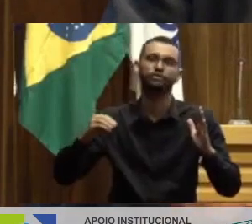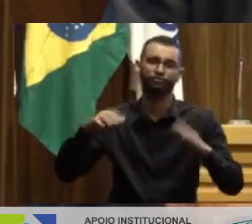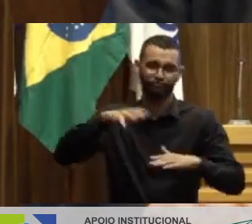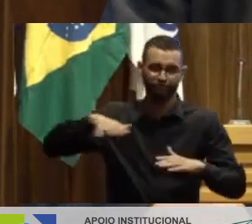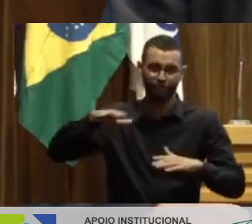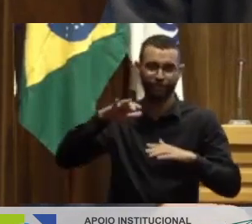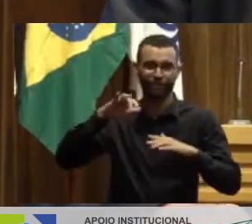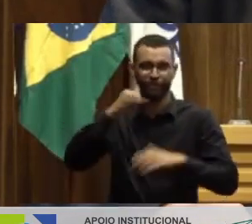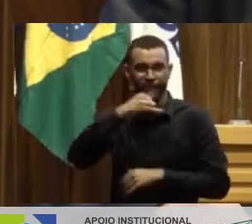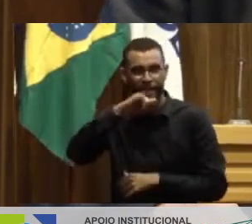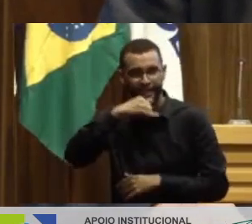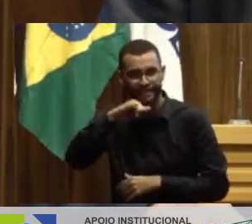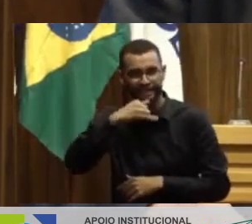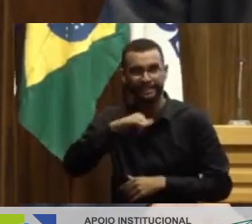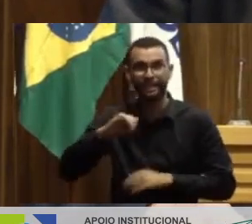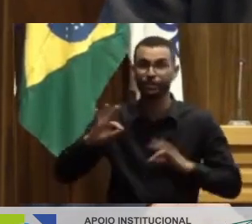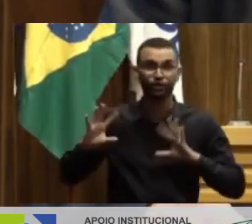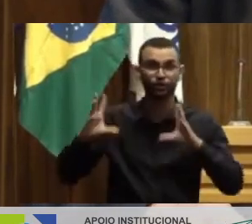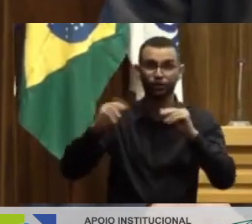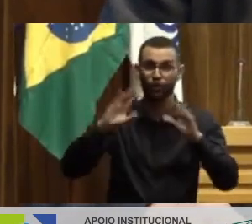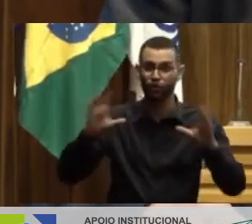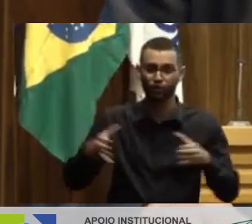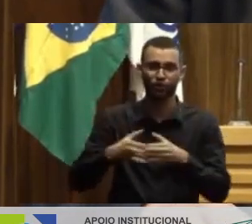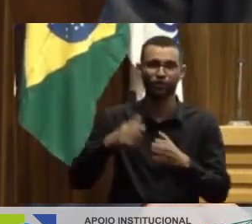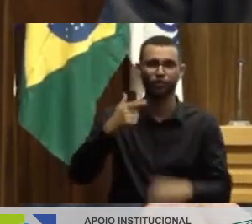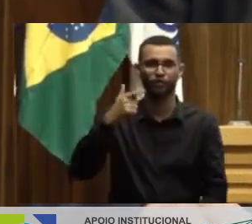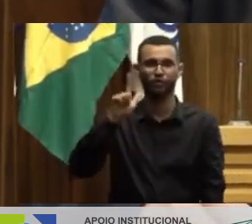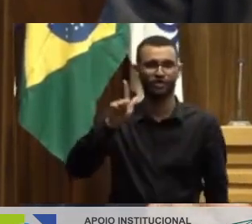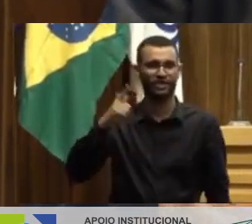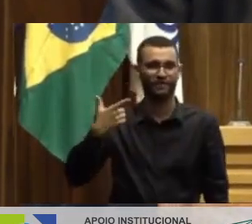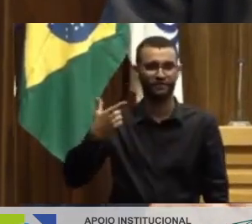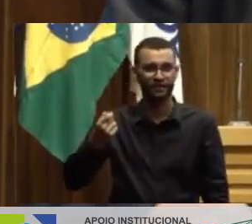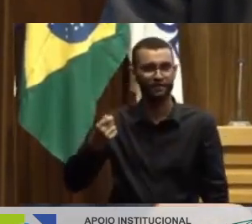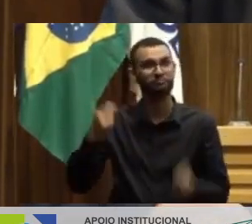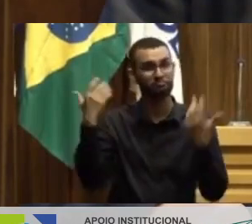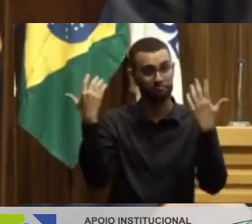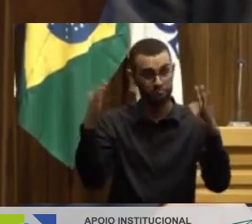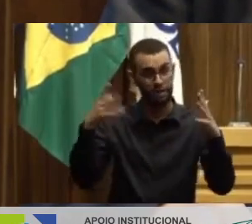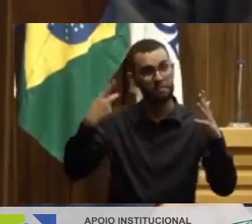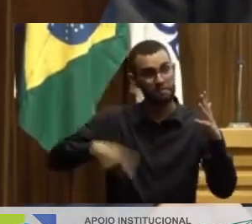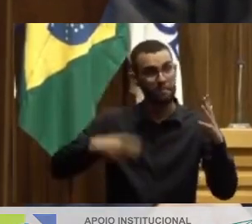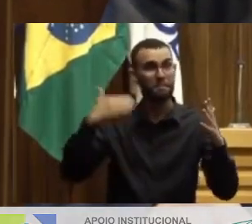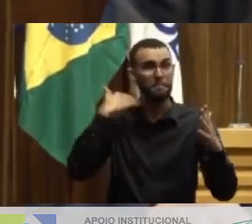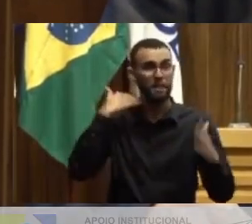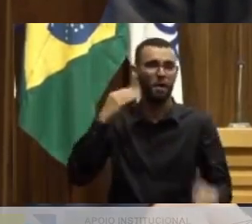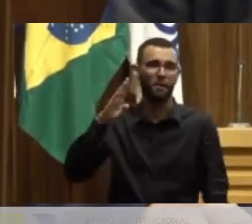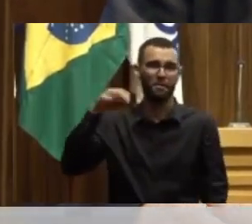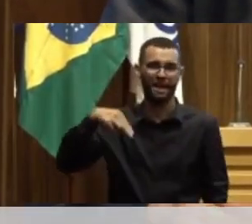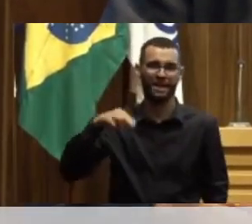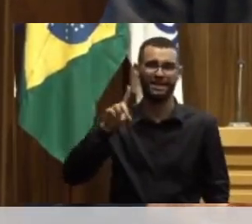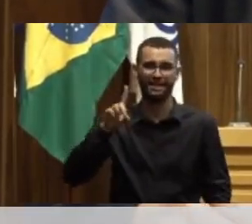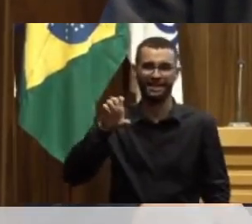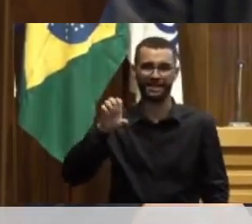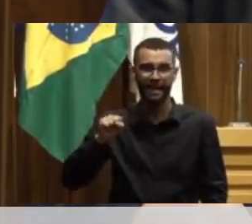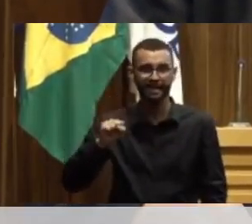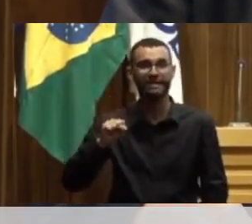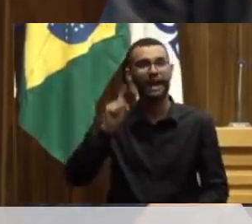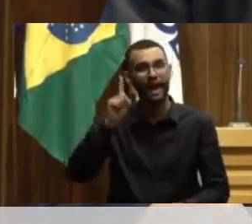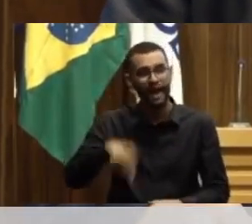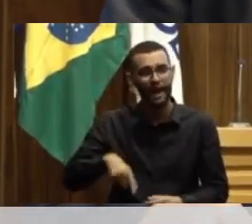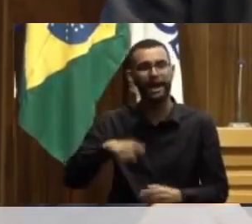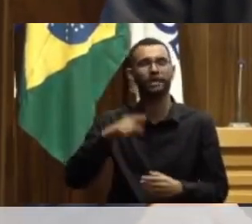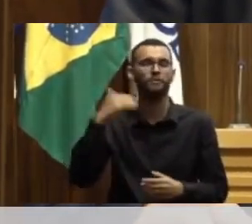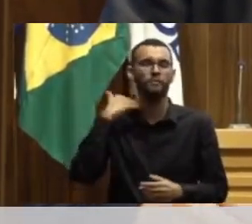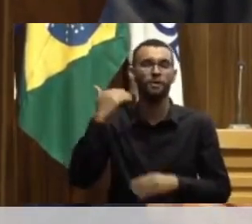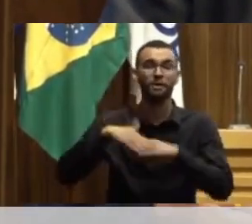de todo o G20. E aqui, parabéns aos benedenses, porque esse banco, pela Bloomberg, é o banco que mais financiou energia